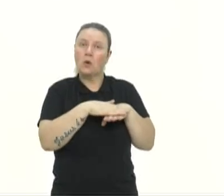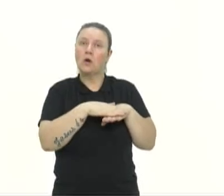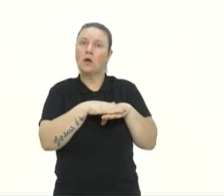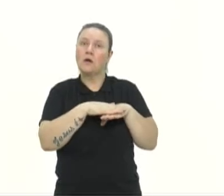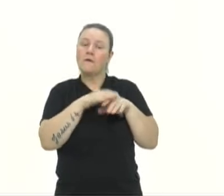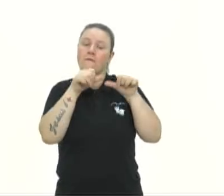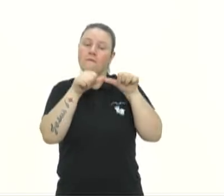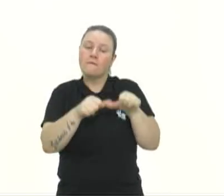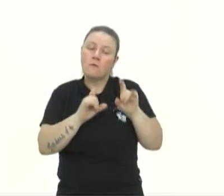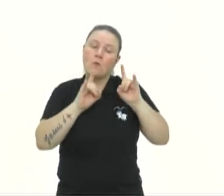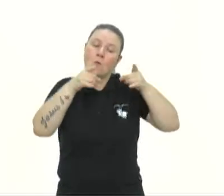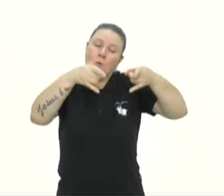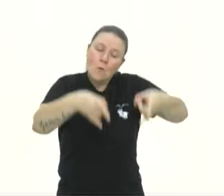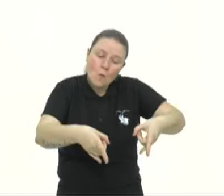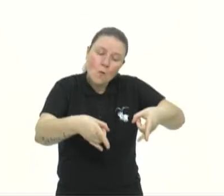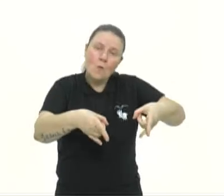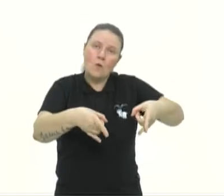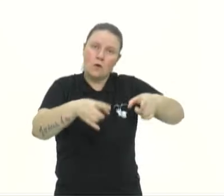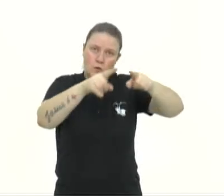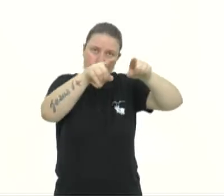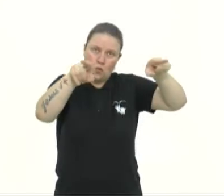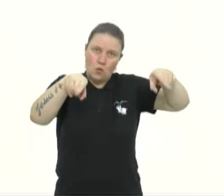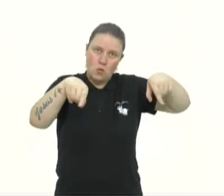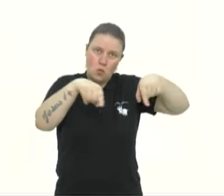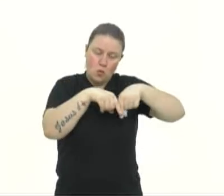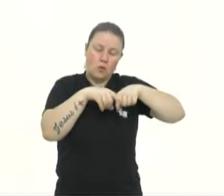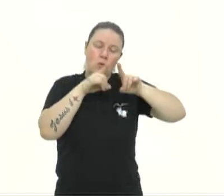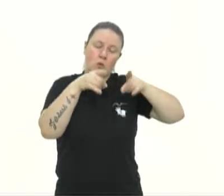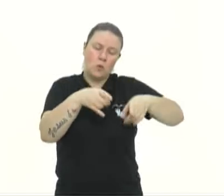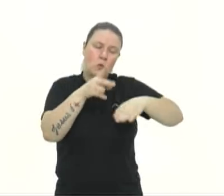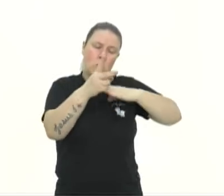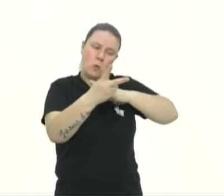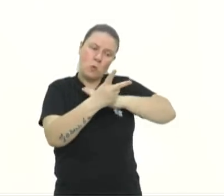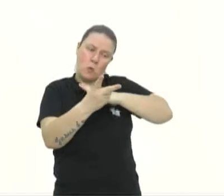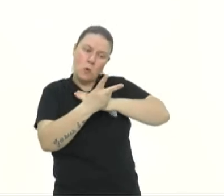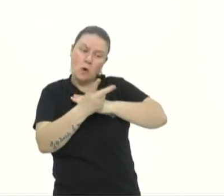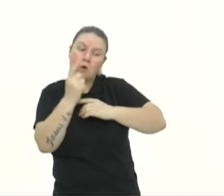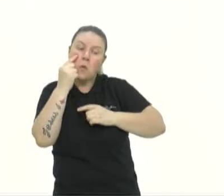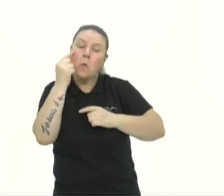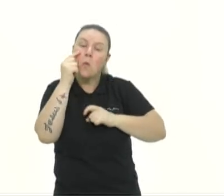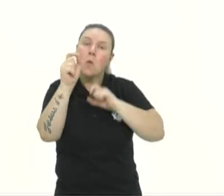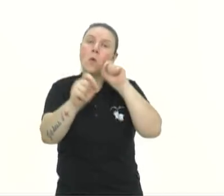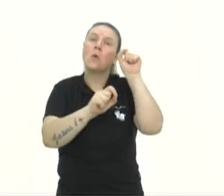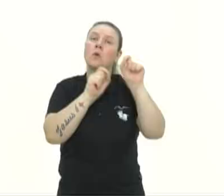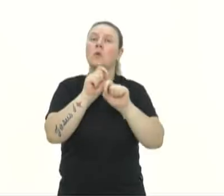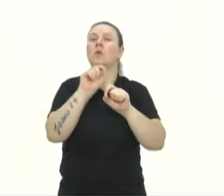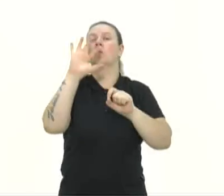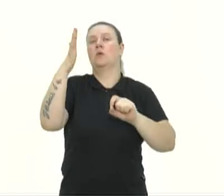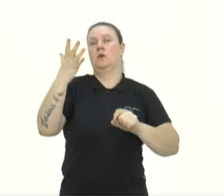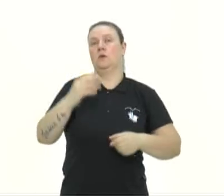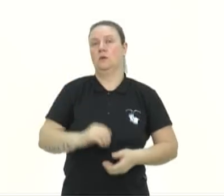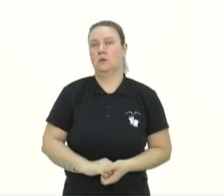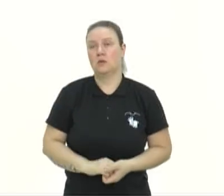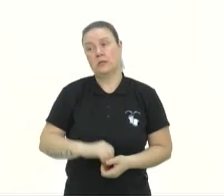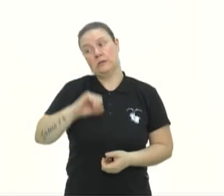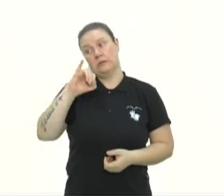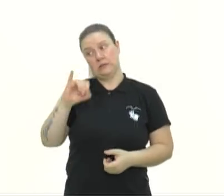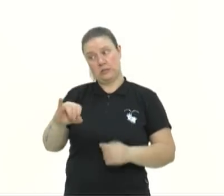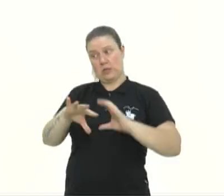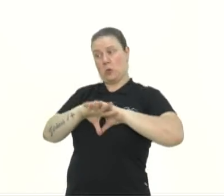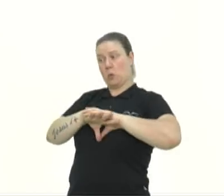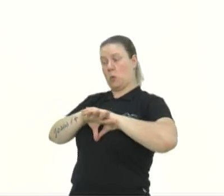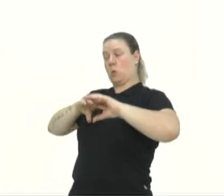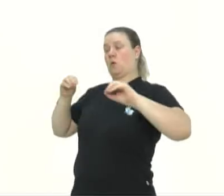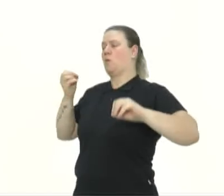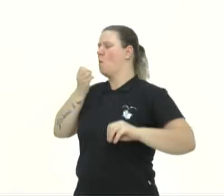interna no mesmo quarto, daí fazemos o tratamento e vemos o que acontece. Se curar, tá